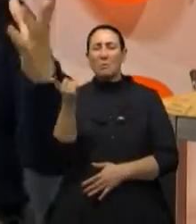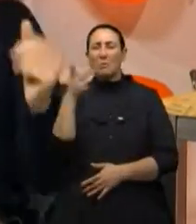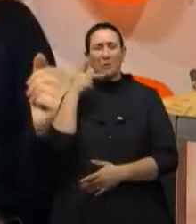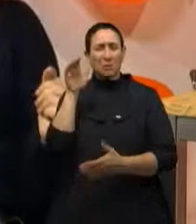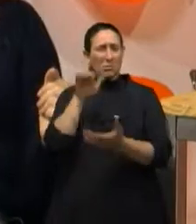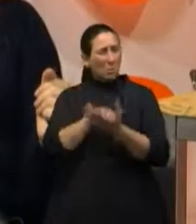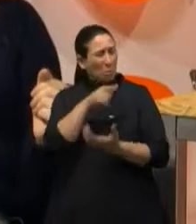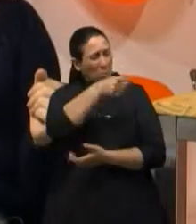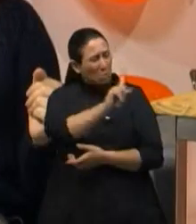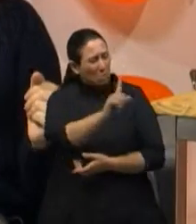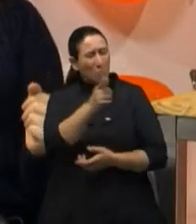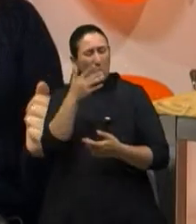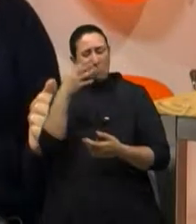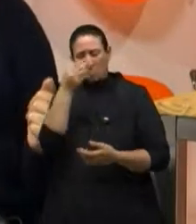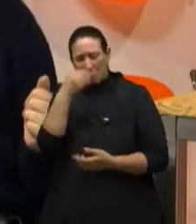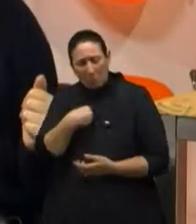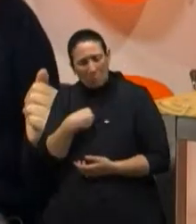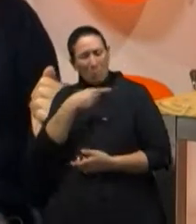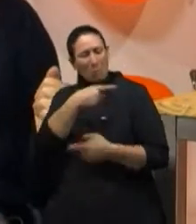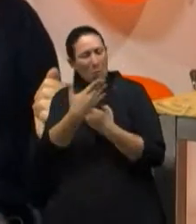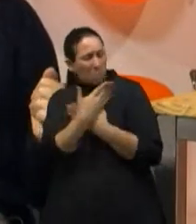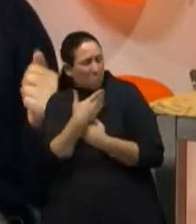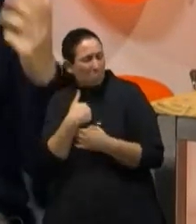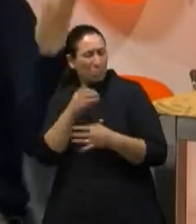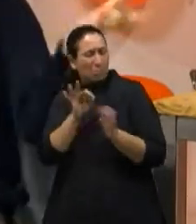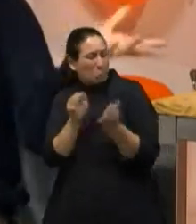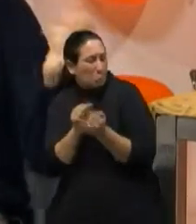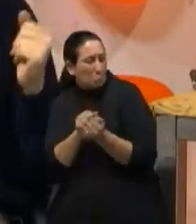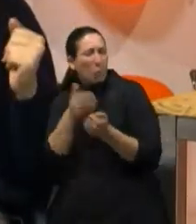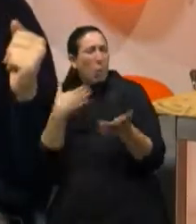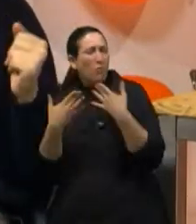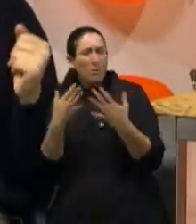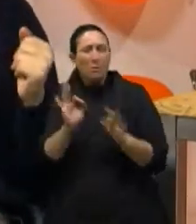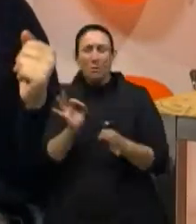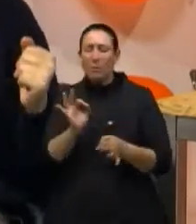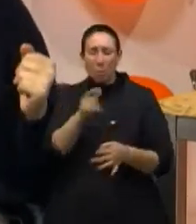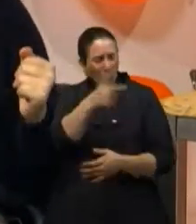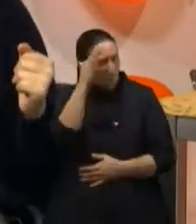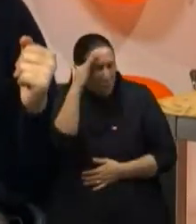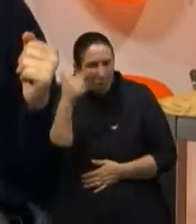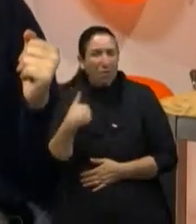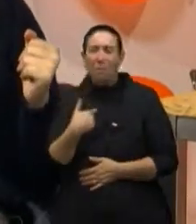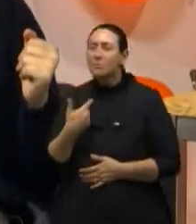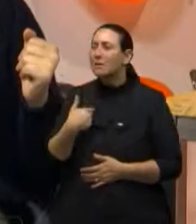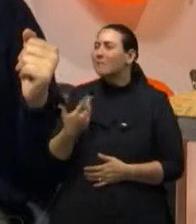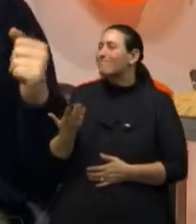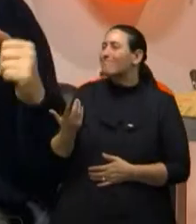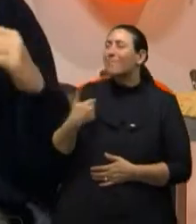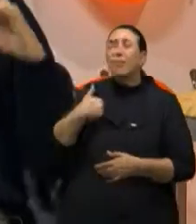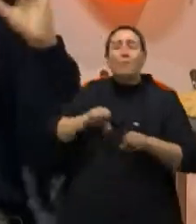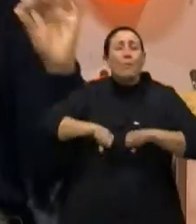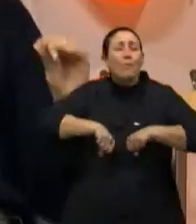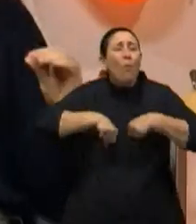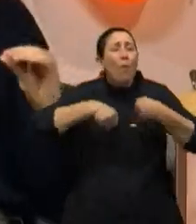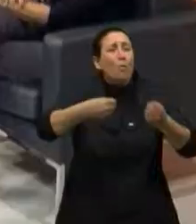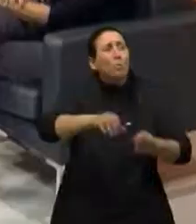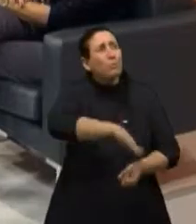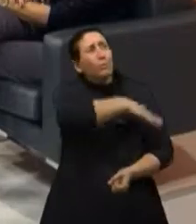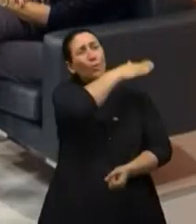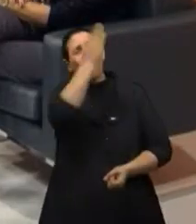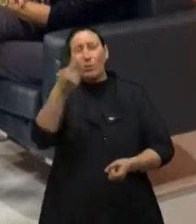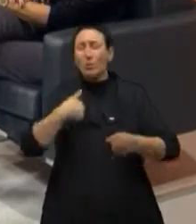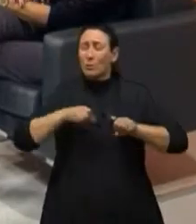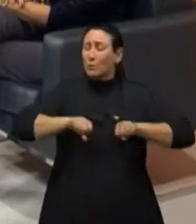tu só escuta quando tu quer tu não né não tá ouvindo Tu não entendeu o que eu falei tu não lembra do que eu falei a confusão em